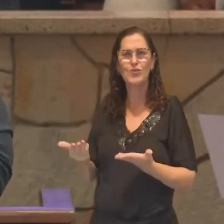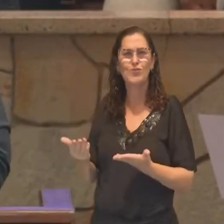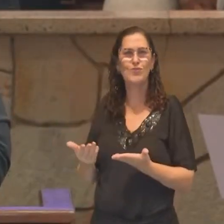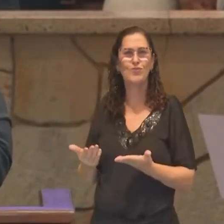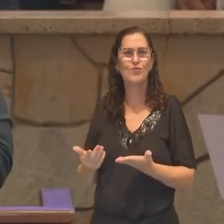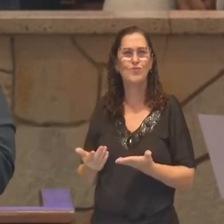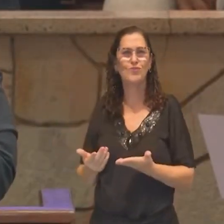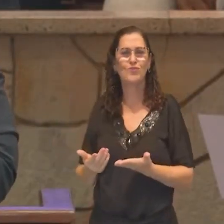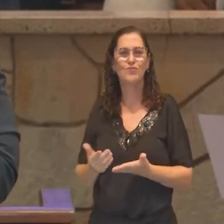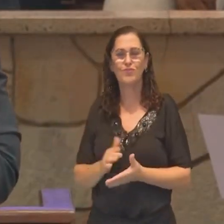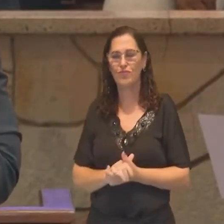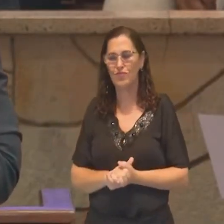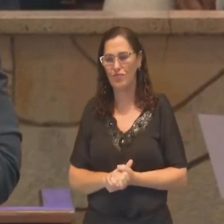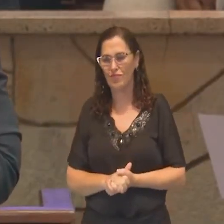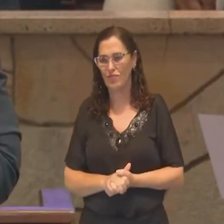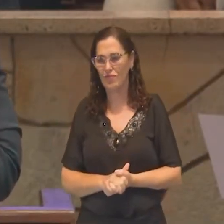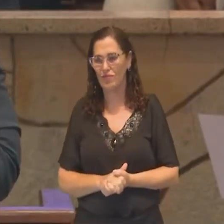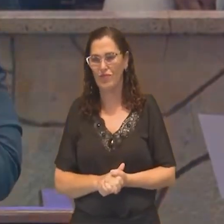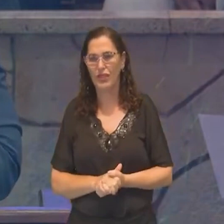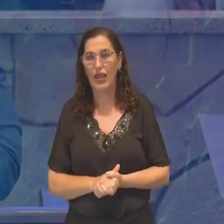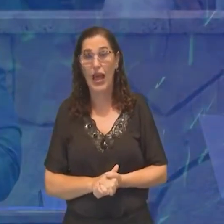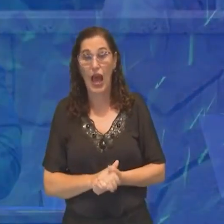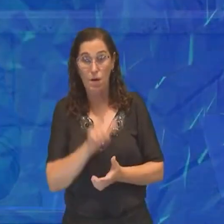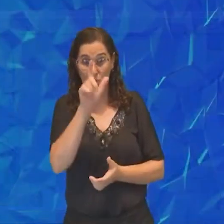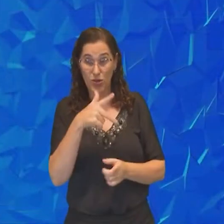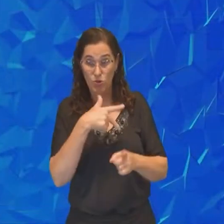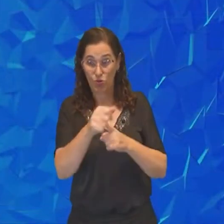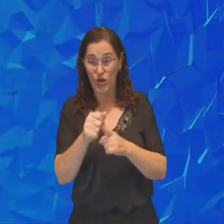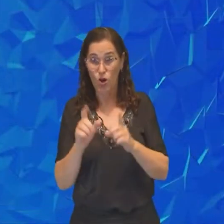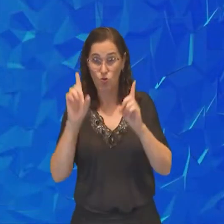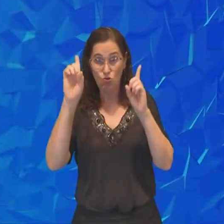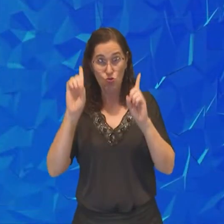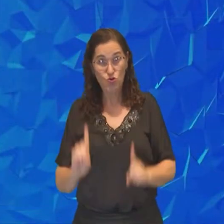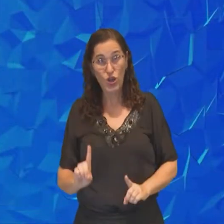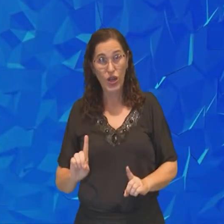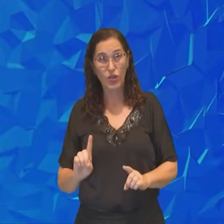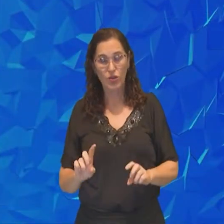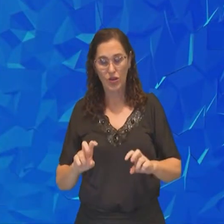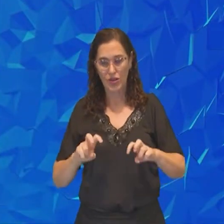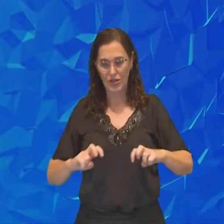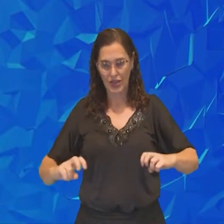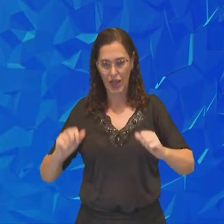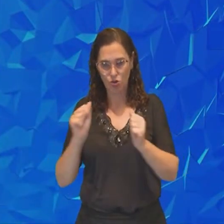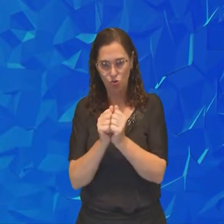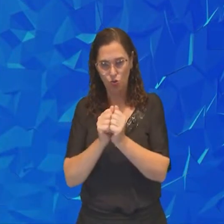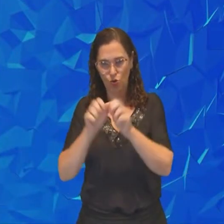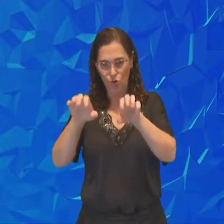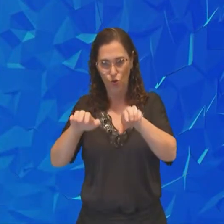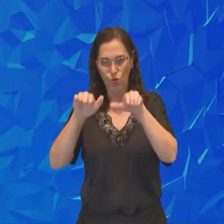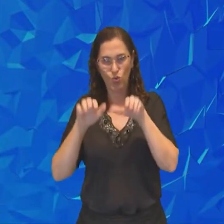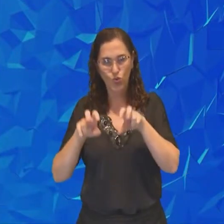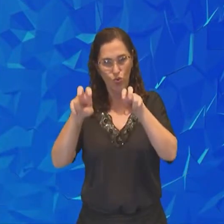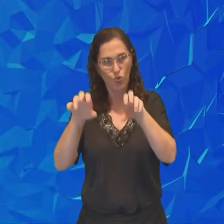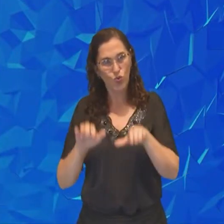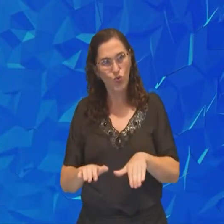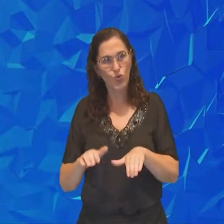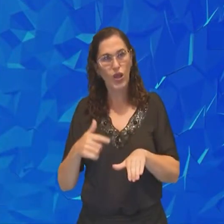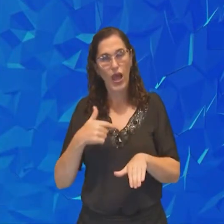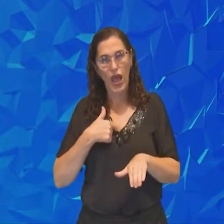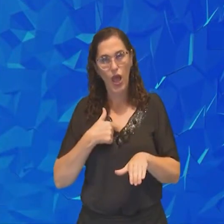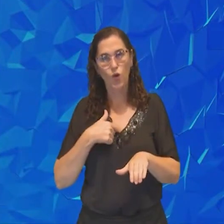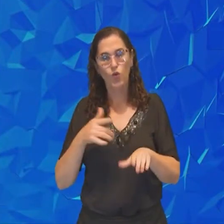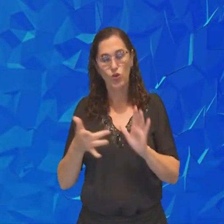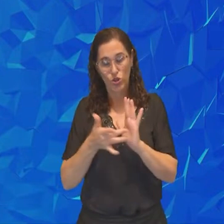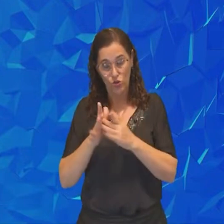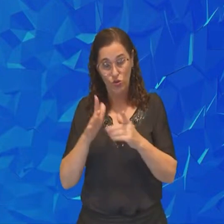aqui: ao vencedor darei o direito de assentar comigo no meu trono, e assim como também eu venci e